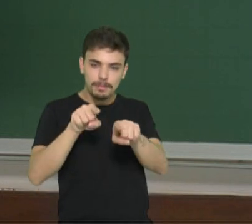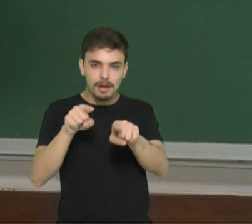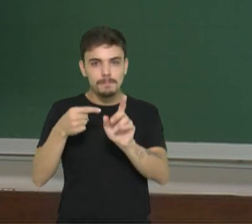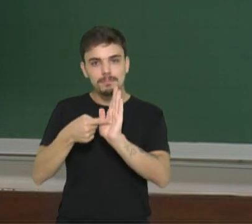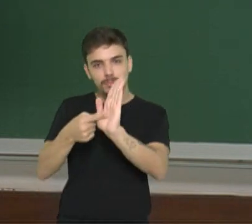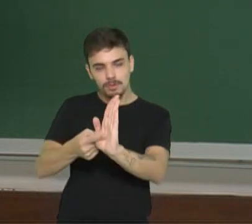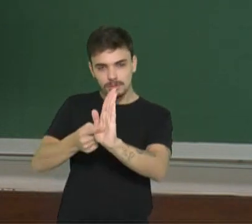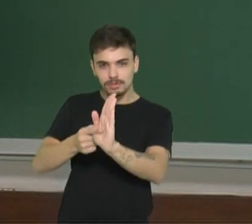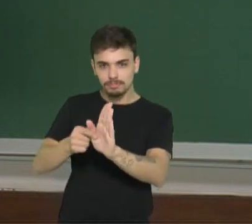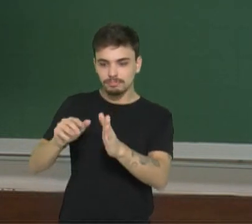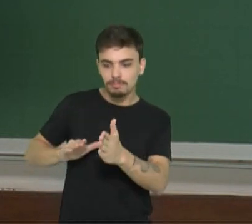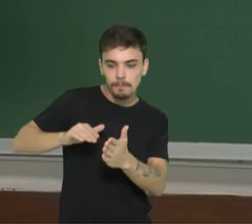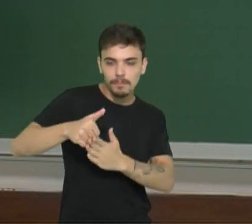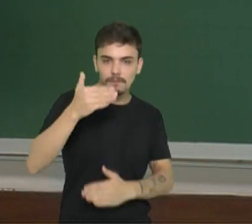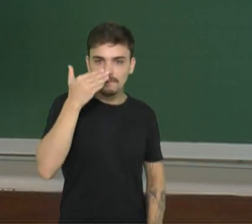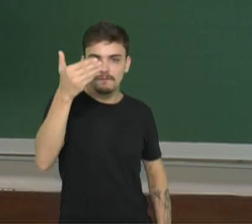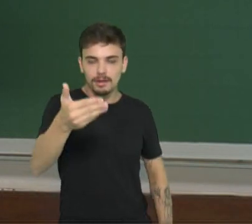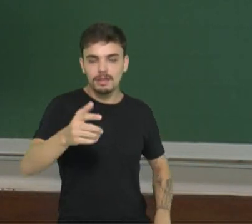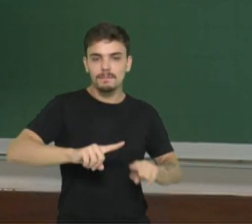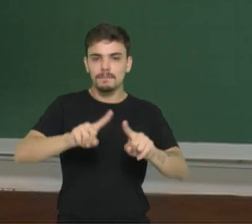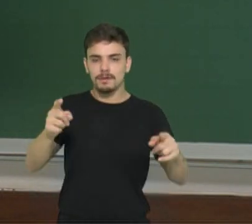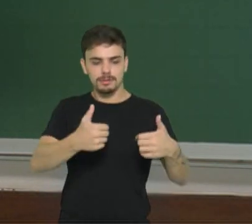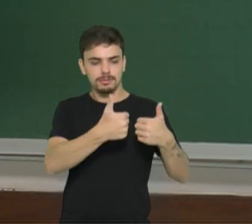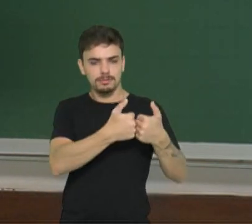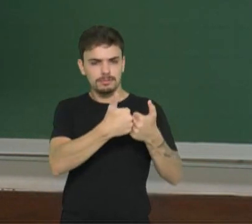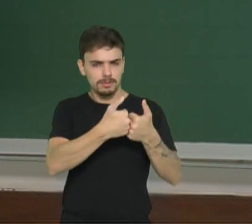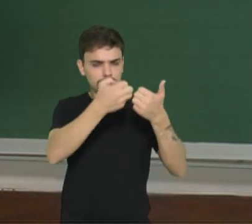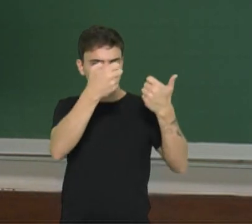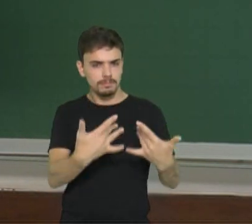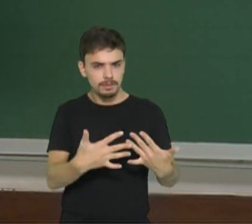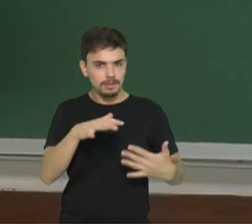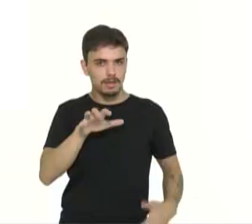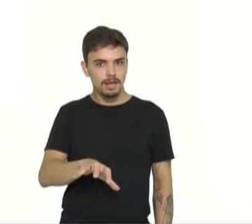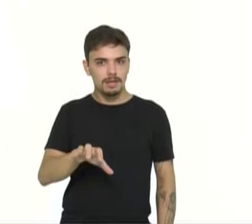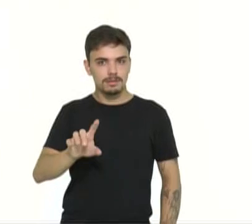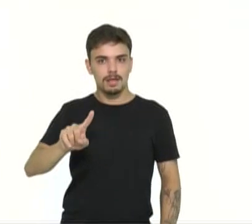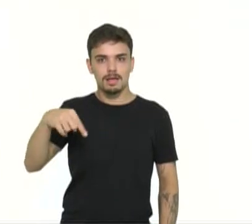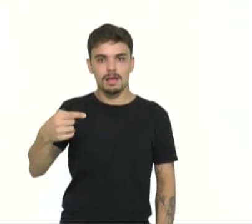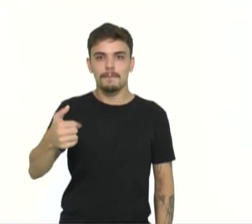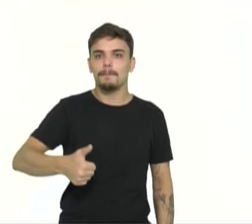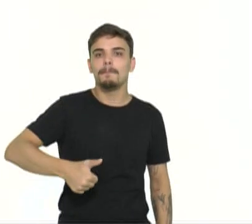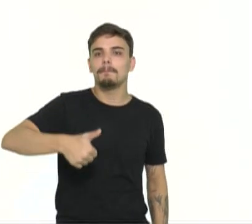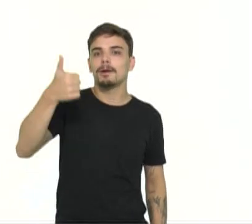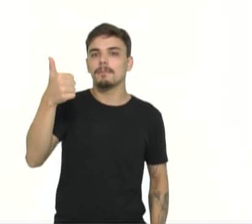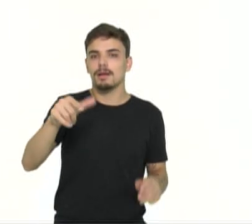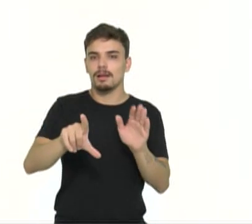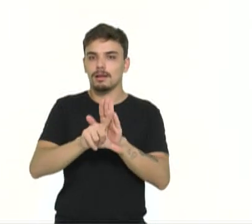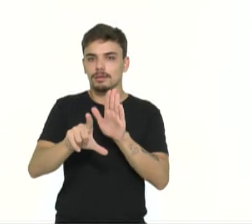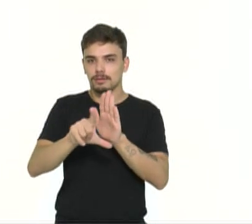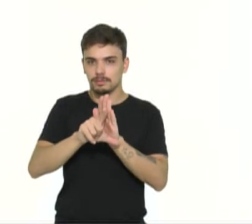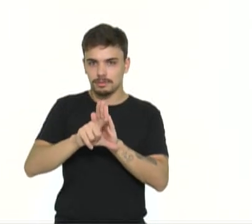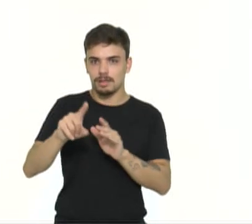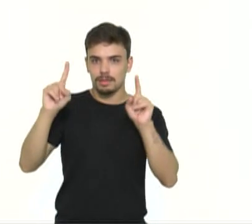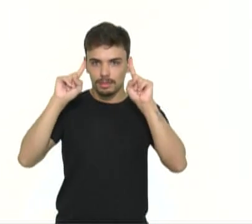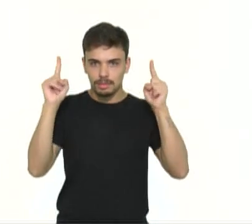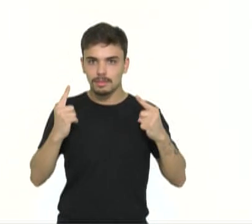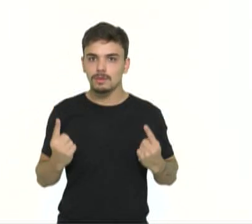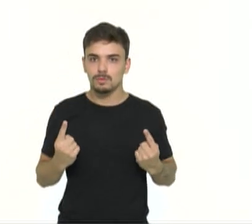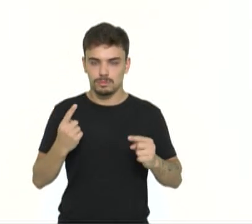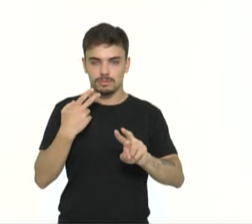frente. A física explica essa queda através da primeira lei de Newton, tá? Então, se